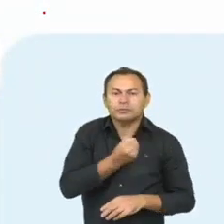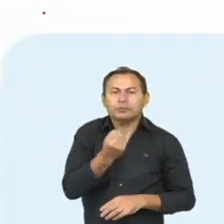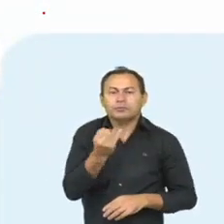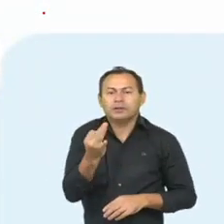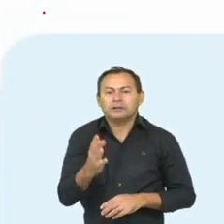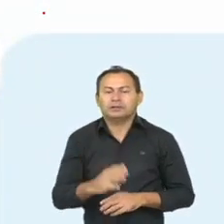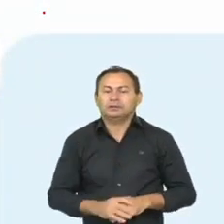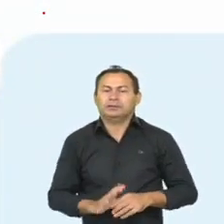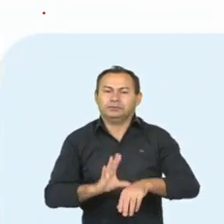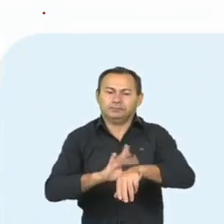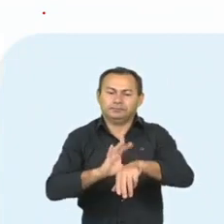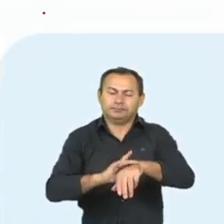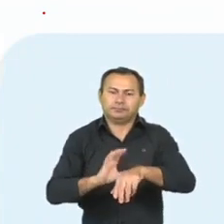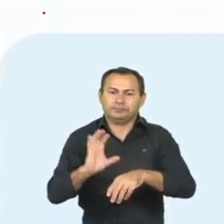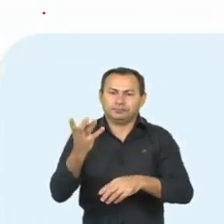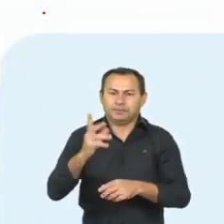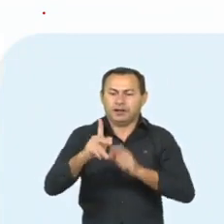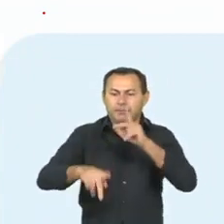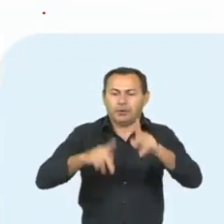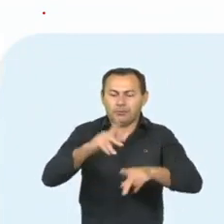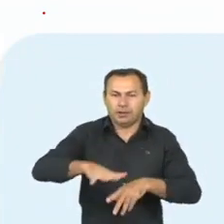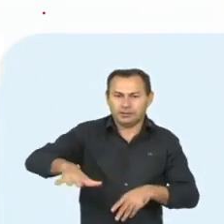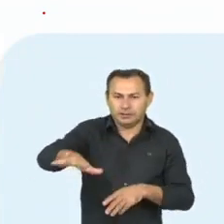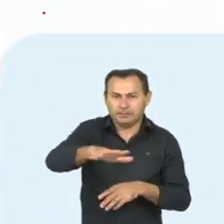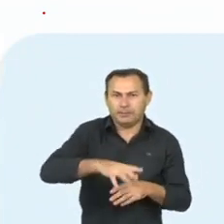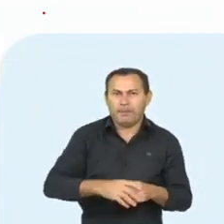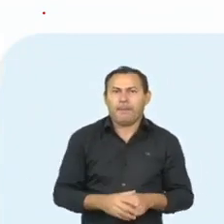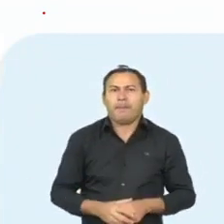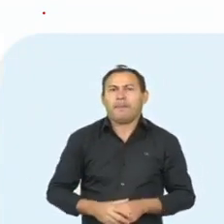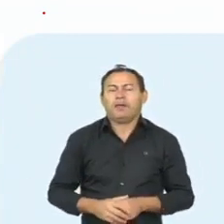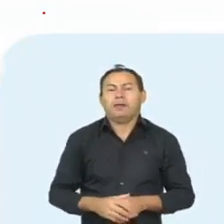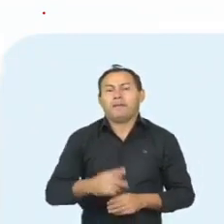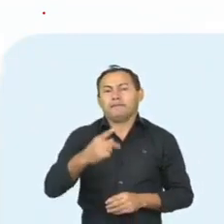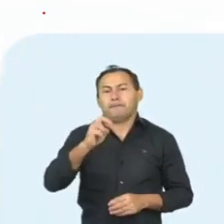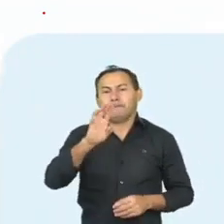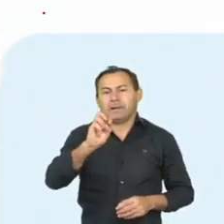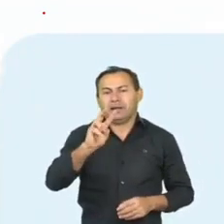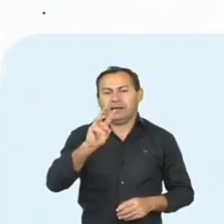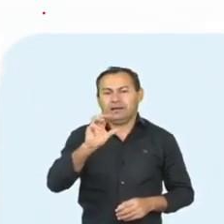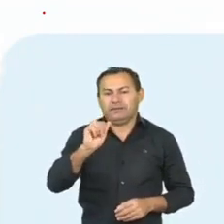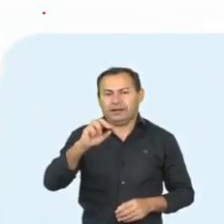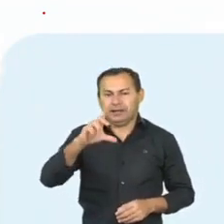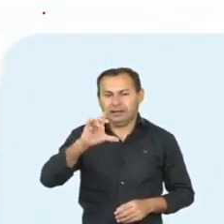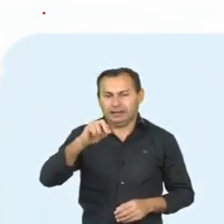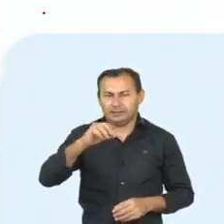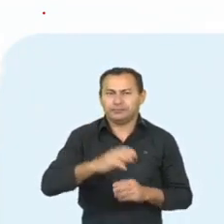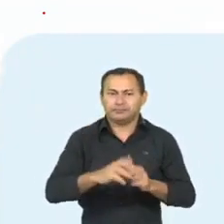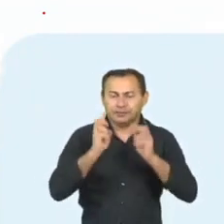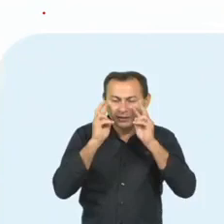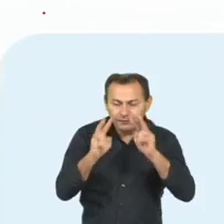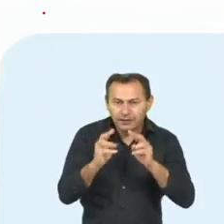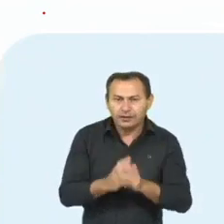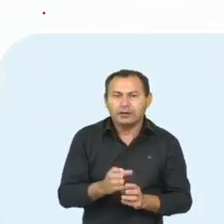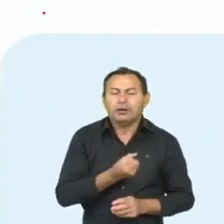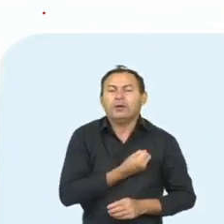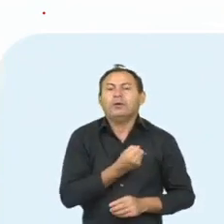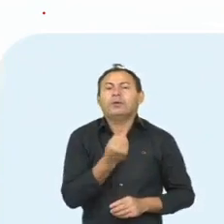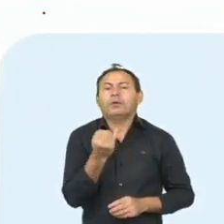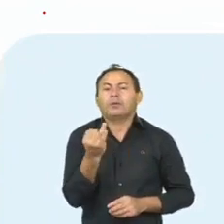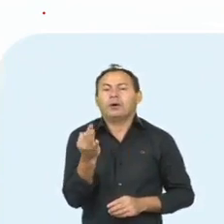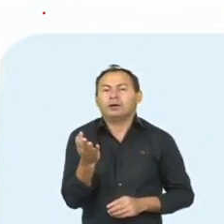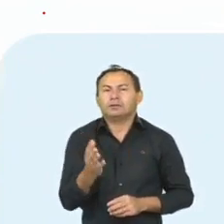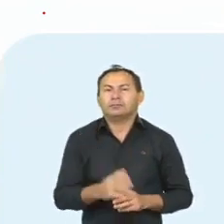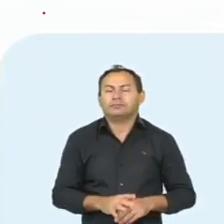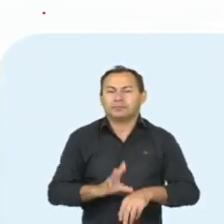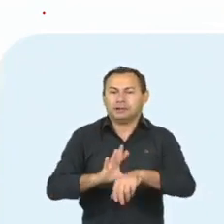de casos da doença na população. A prevalência, ela verifica o quanto